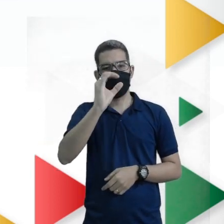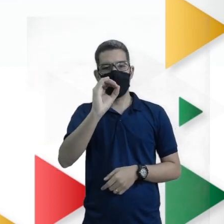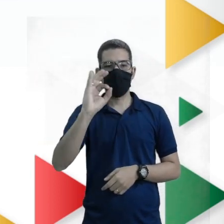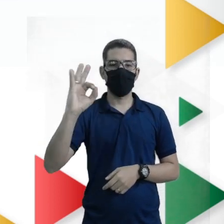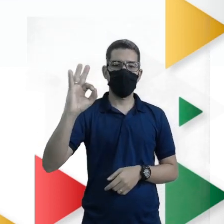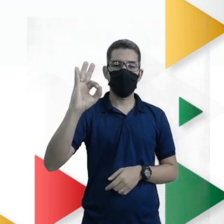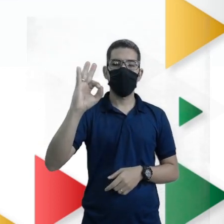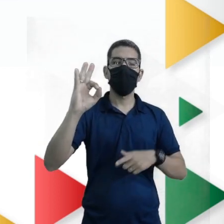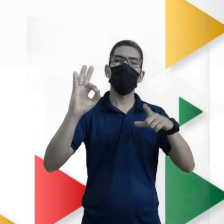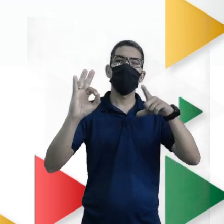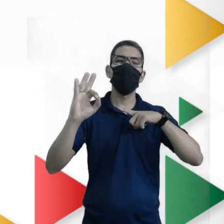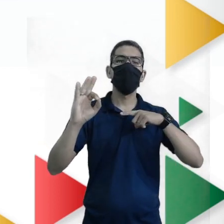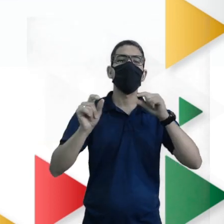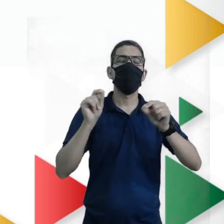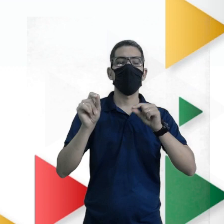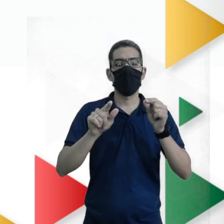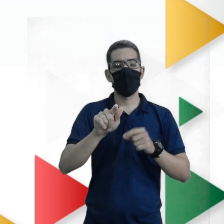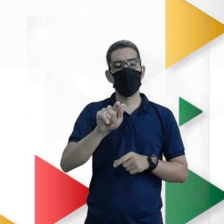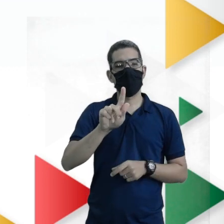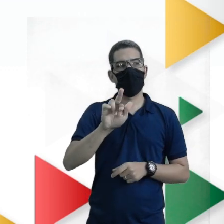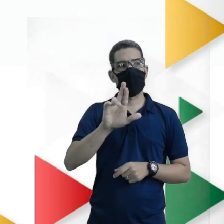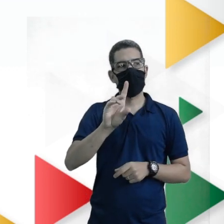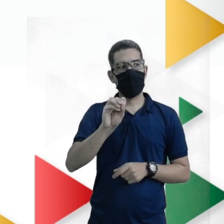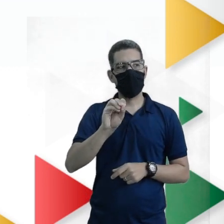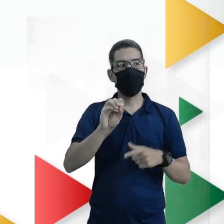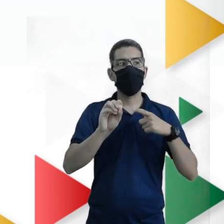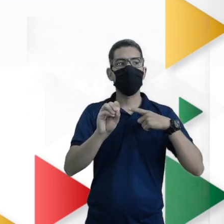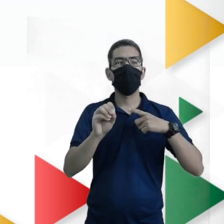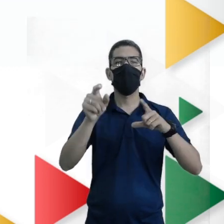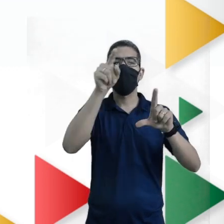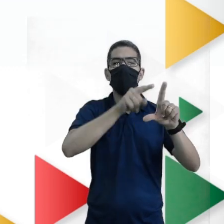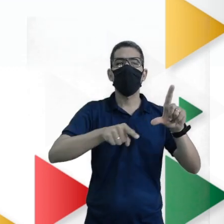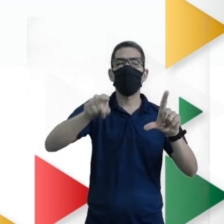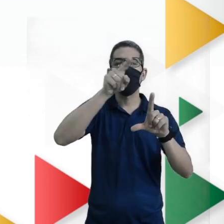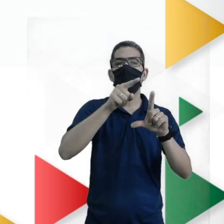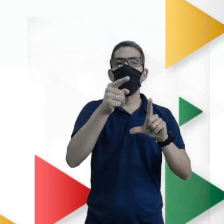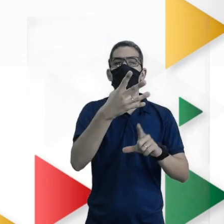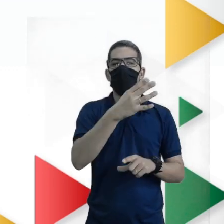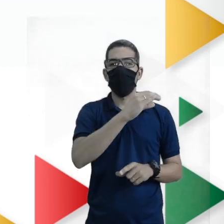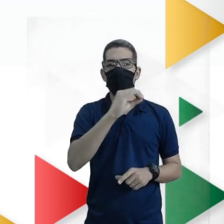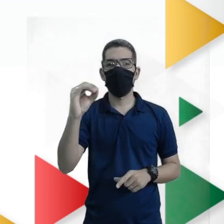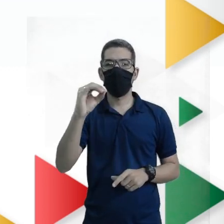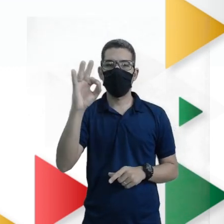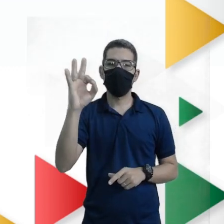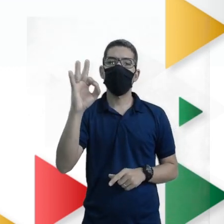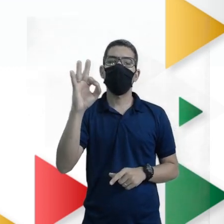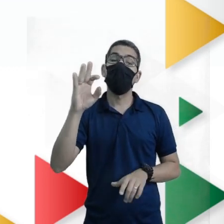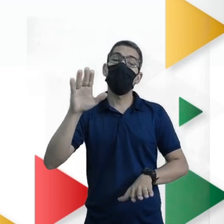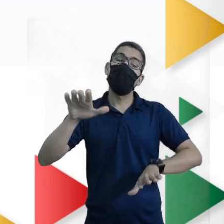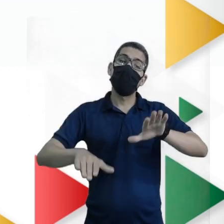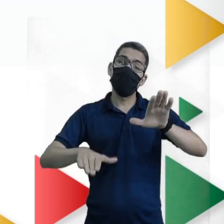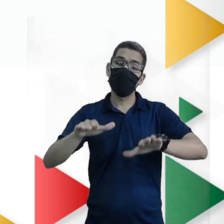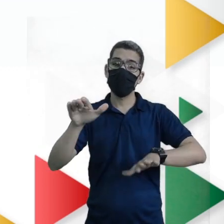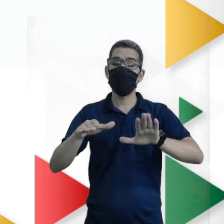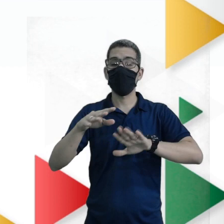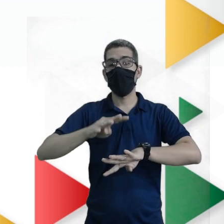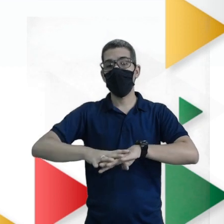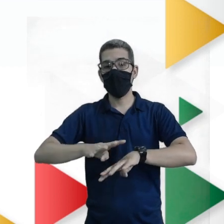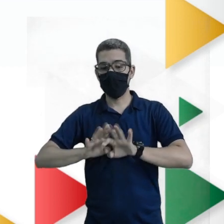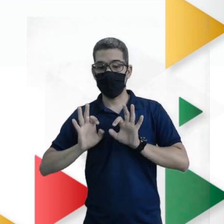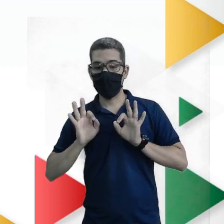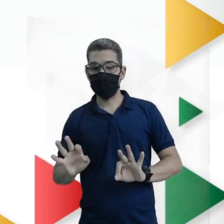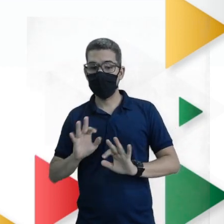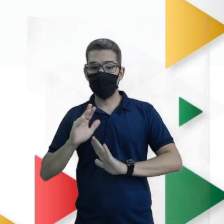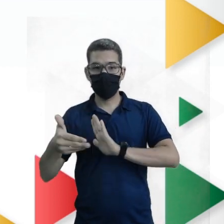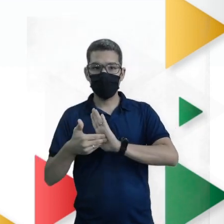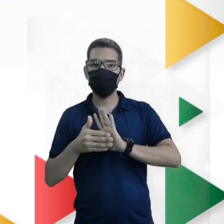O grado, que é a circunferência dividida em 400 graus. Então, entenda que nem sempre a matemática ela é exata